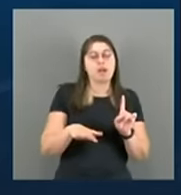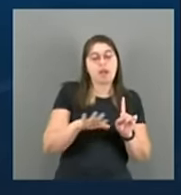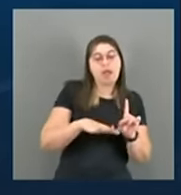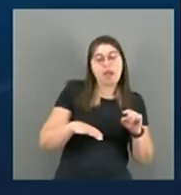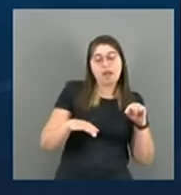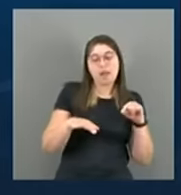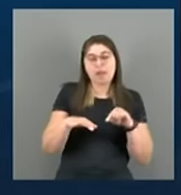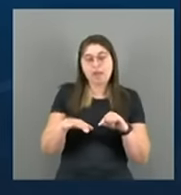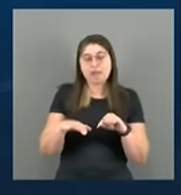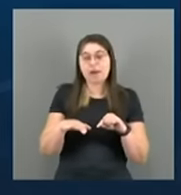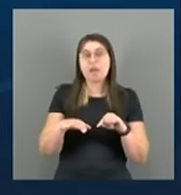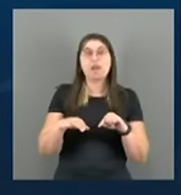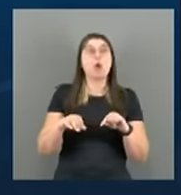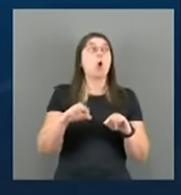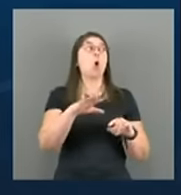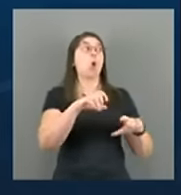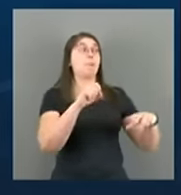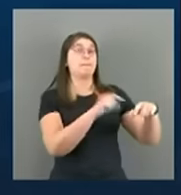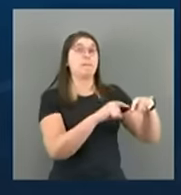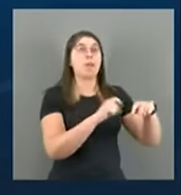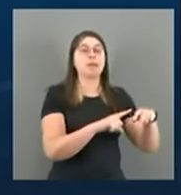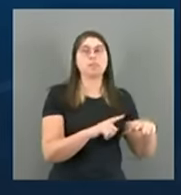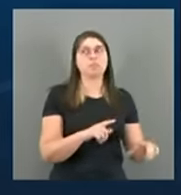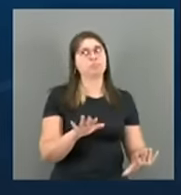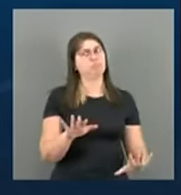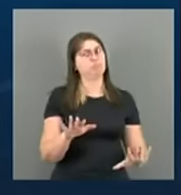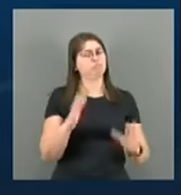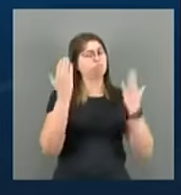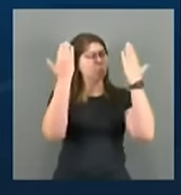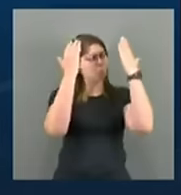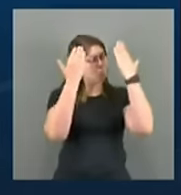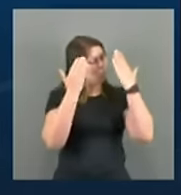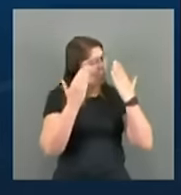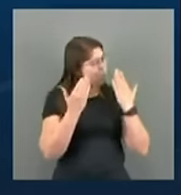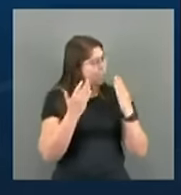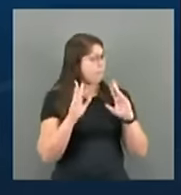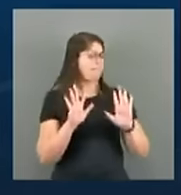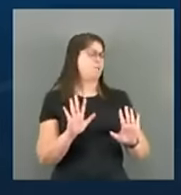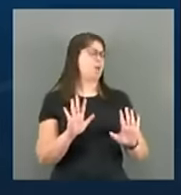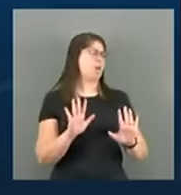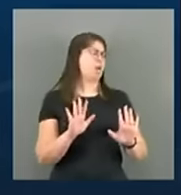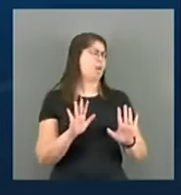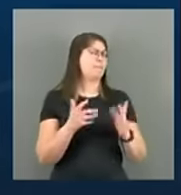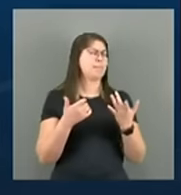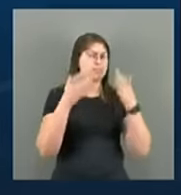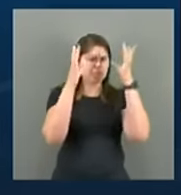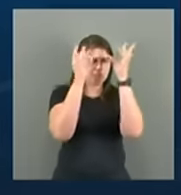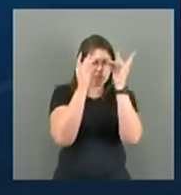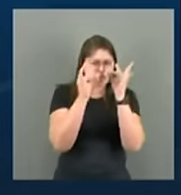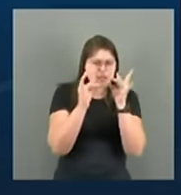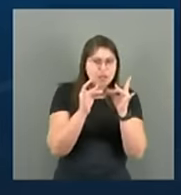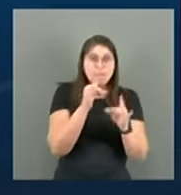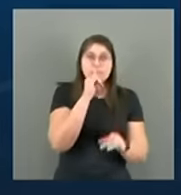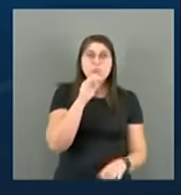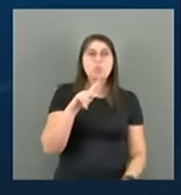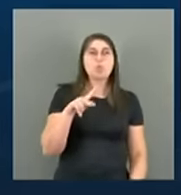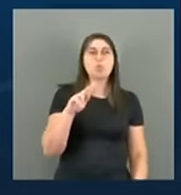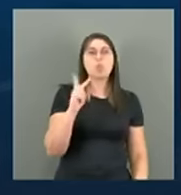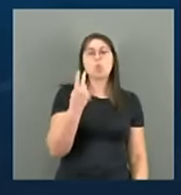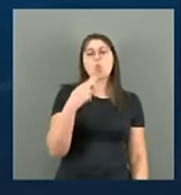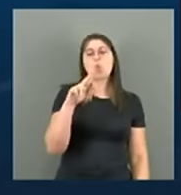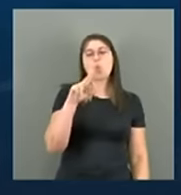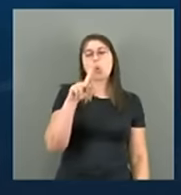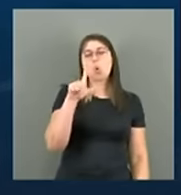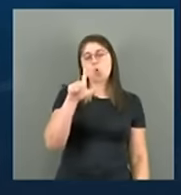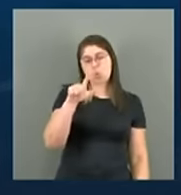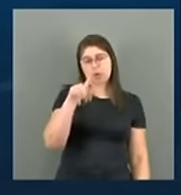dá o pênalti? Pô, peraí, analise, fatos. Você acha que o Hulk, né, que foi um